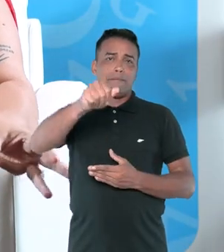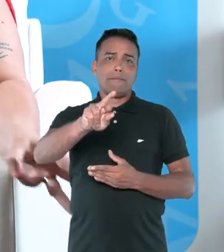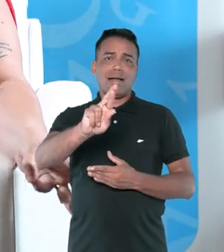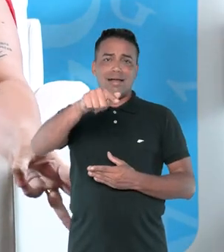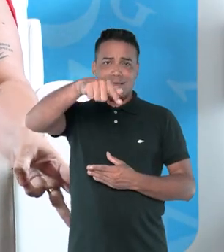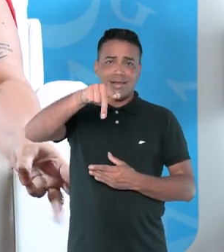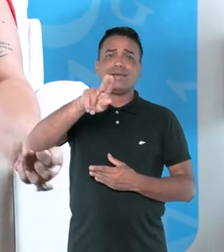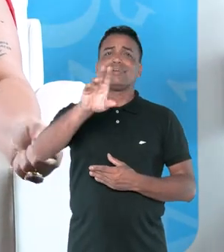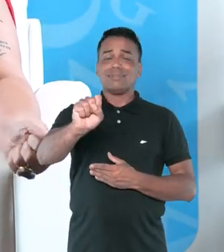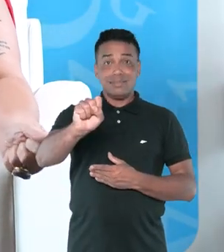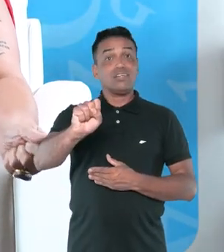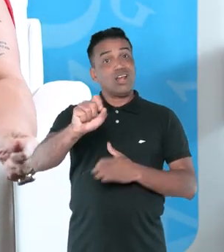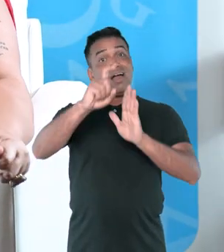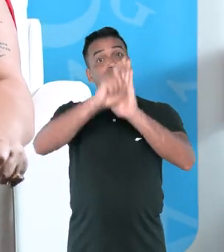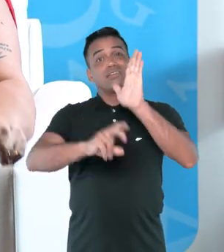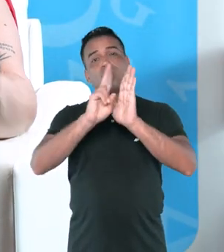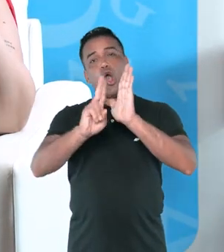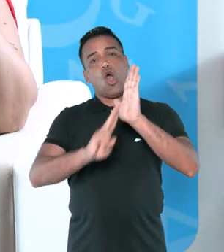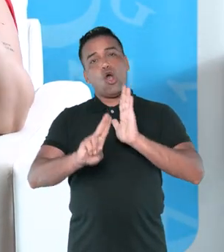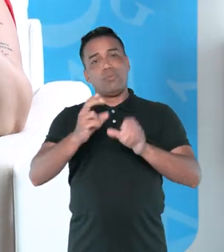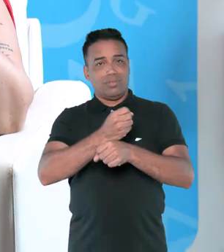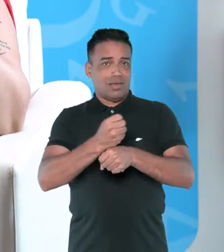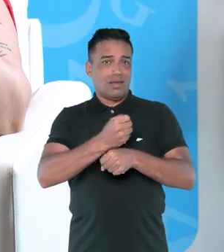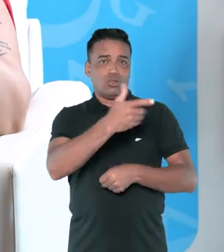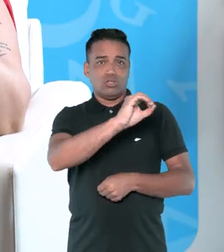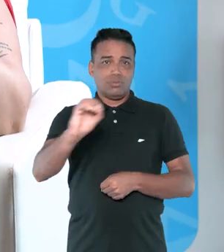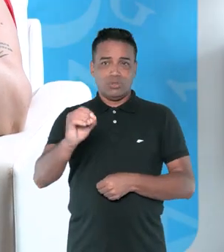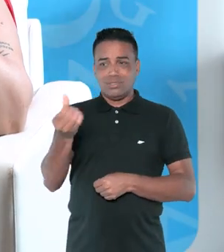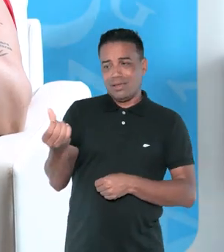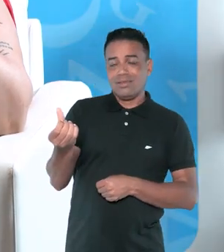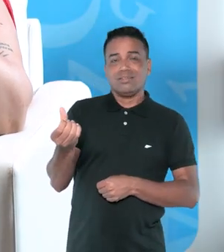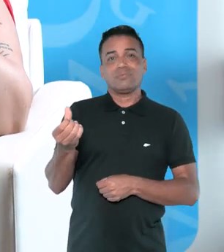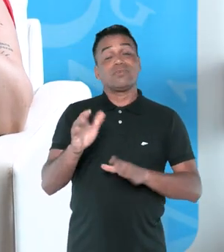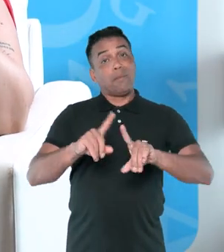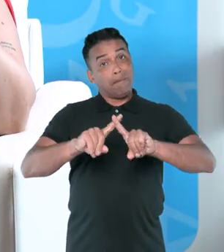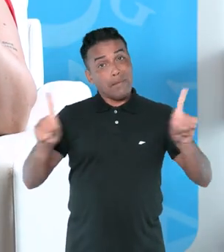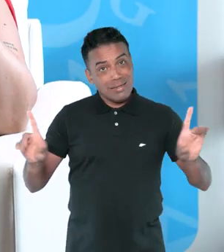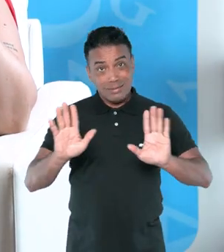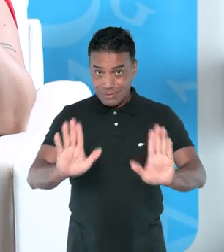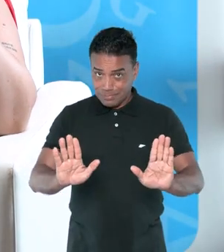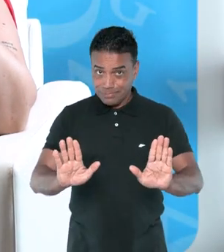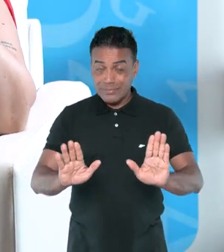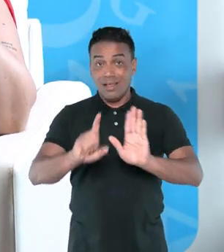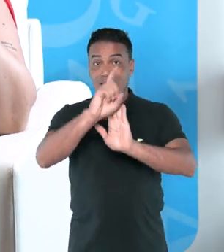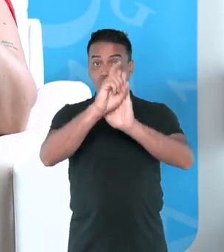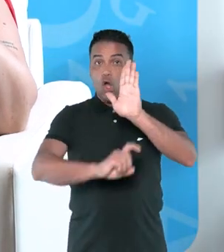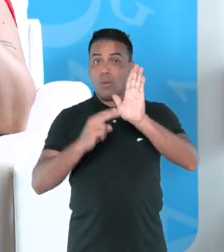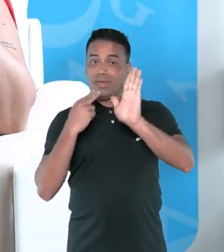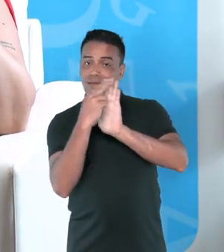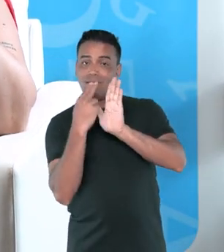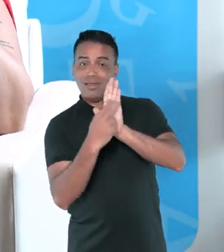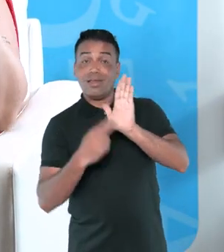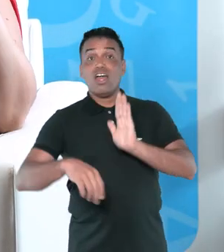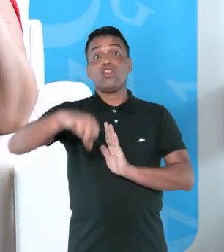lista de 2006. Aí eu entrei assim 2 vezes, deu um espaço, aí botou assim, mas a lista... Ele